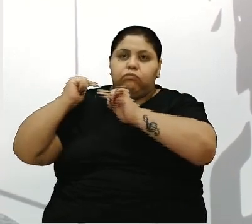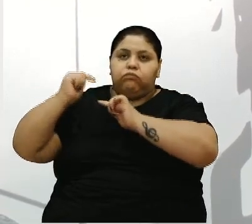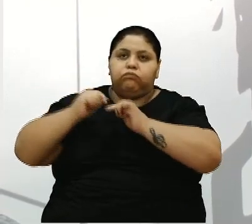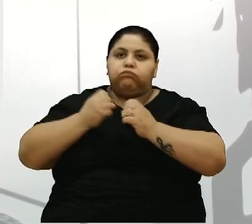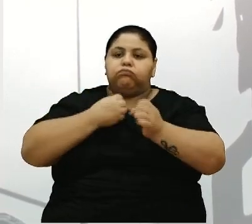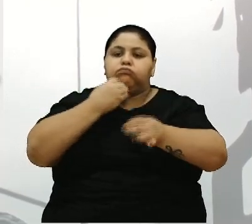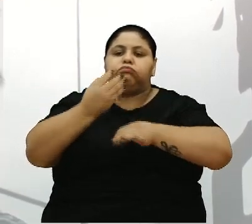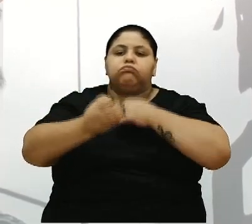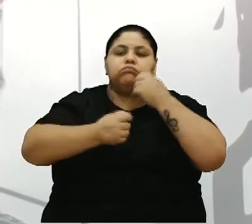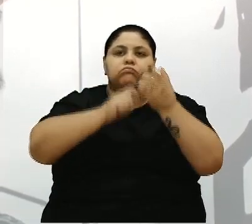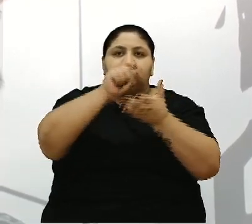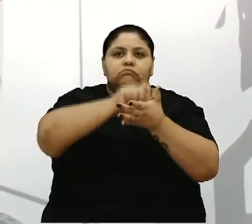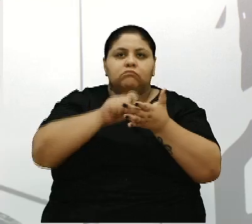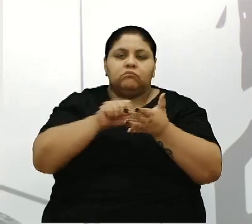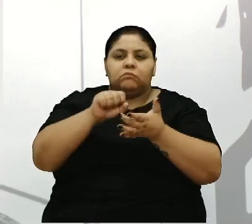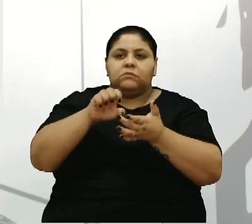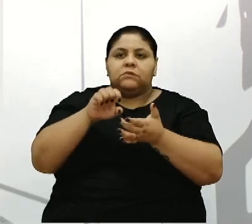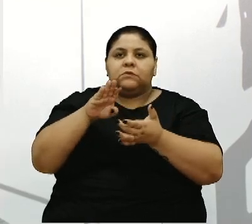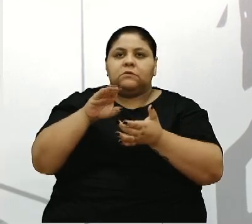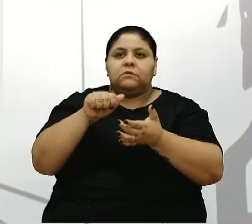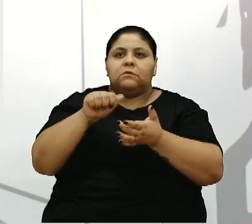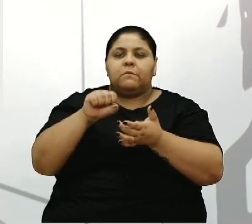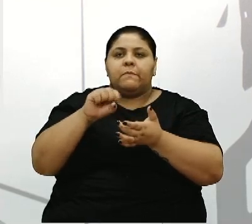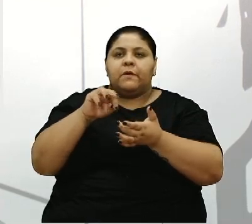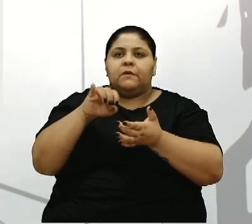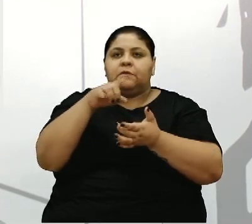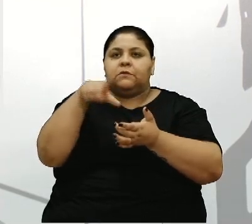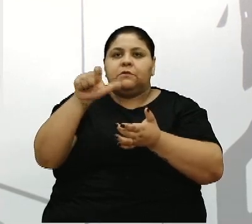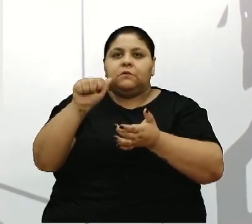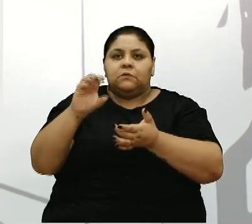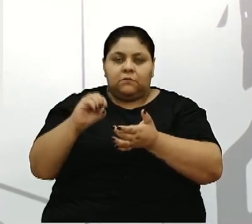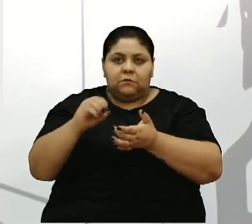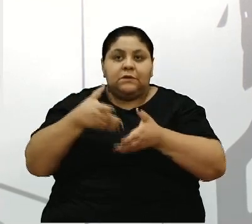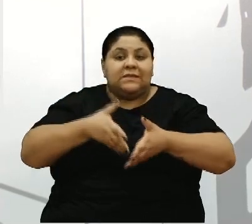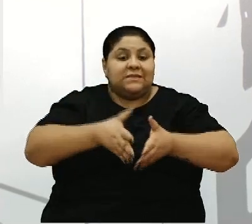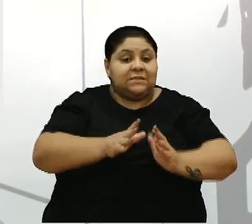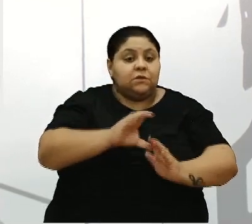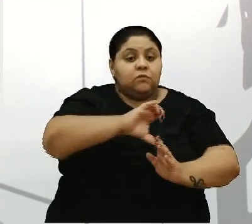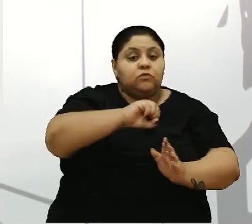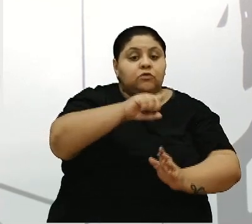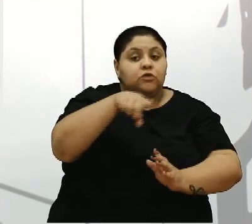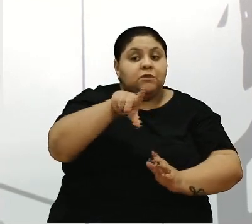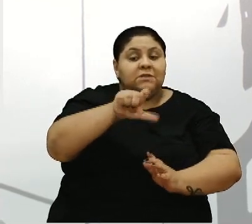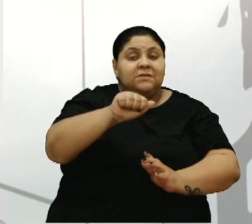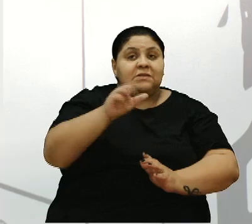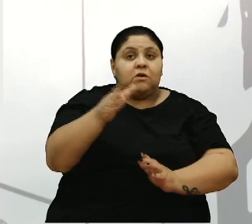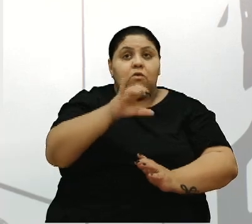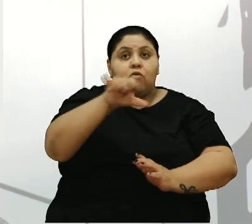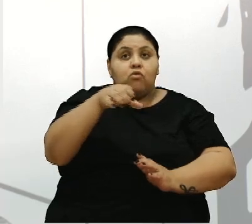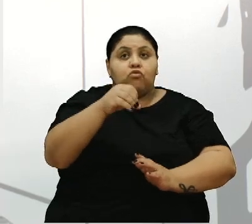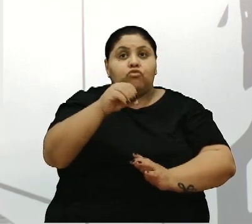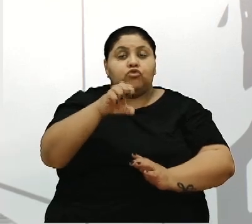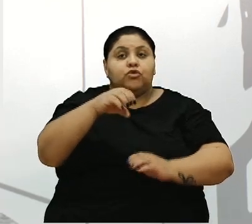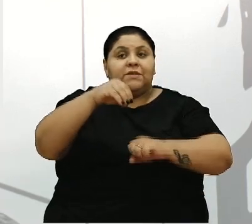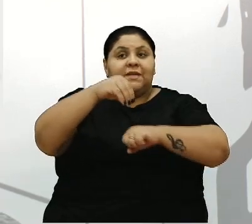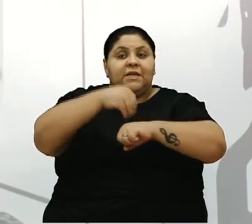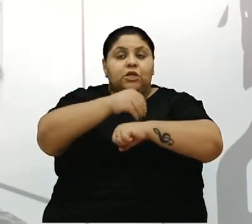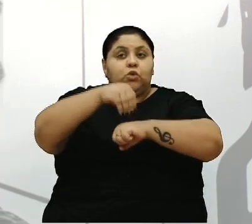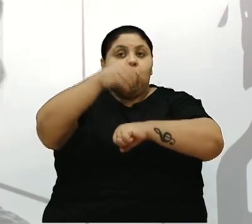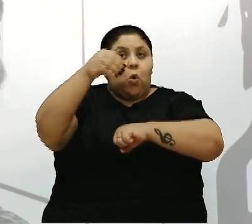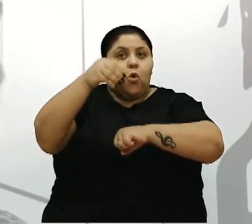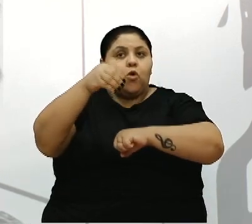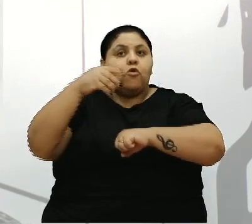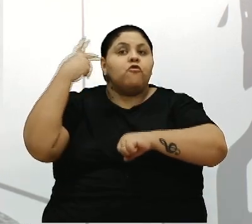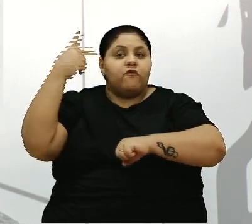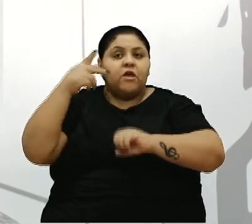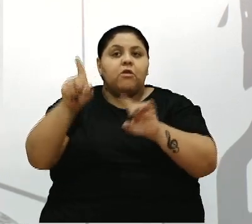e escritor Sebastião, que é de São José do Ouro, natural de São José do Ouro, foi vereador naquela cidade, e eu